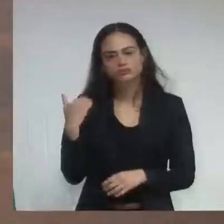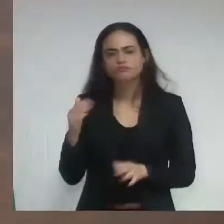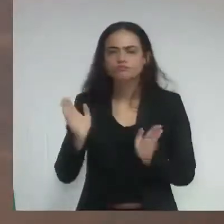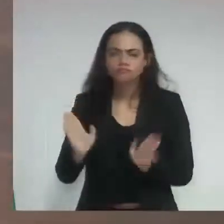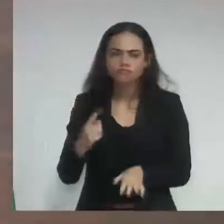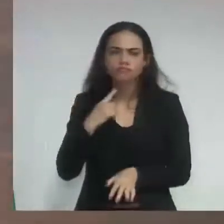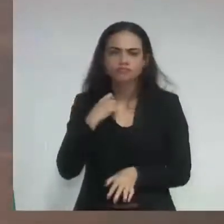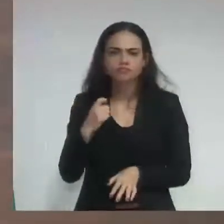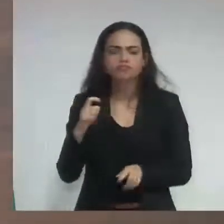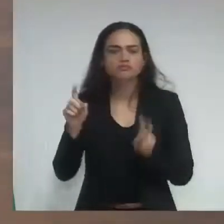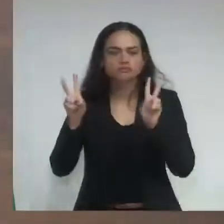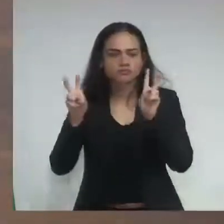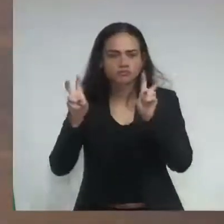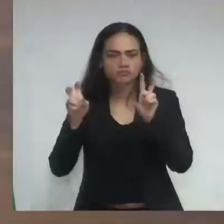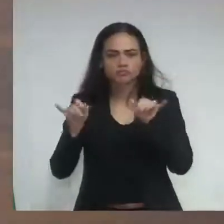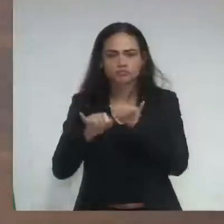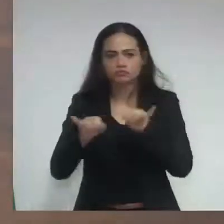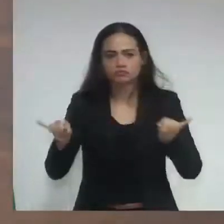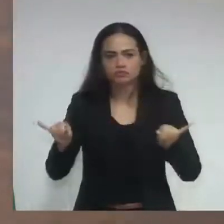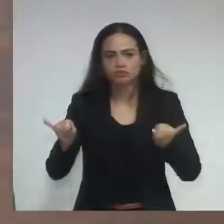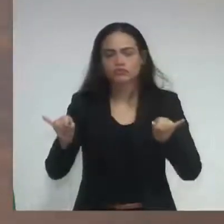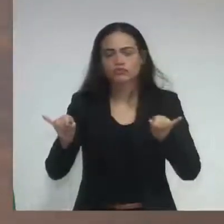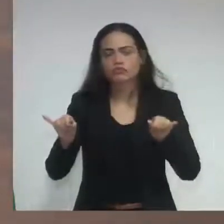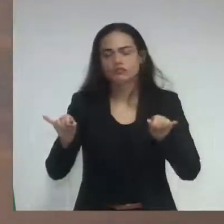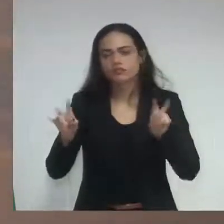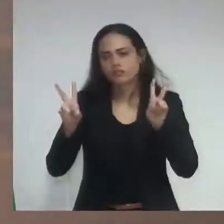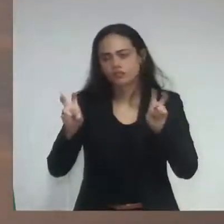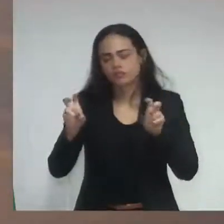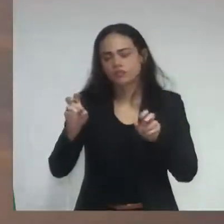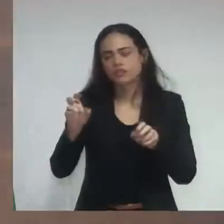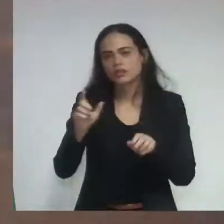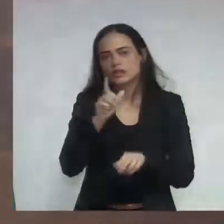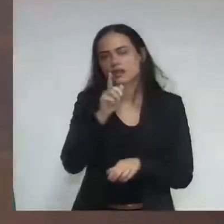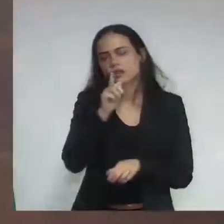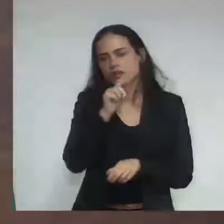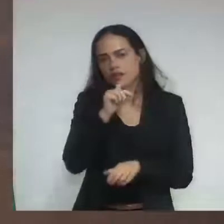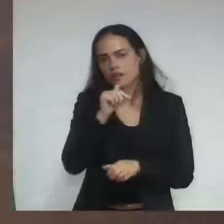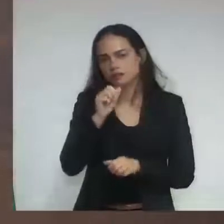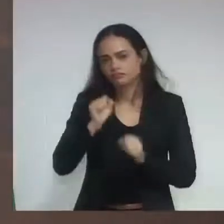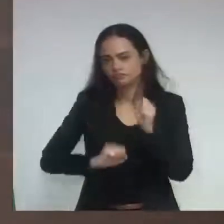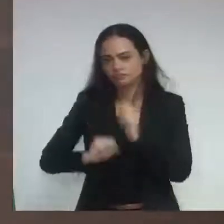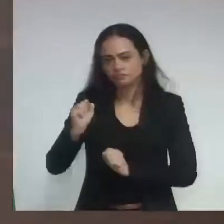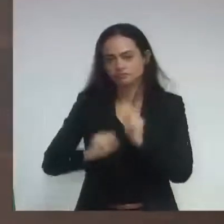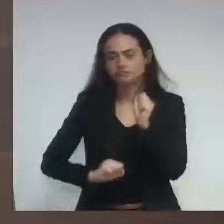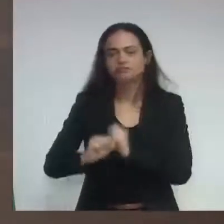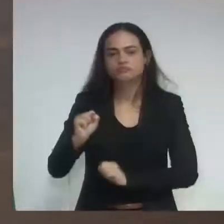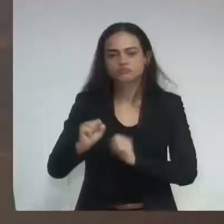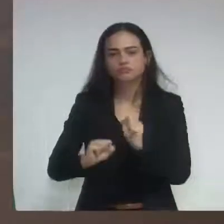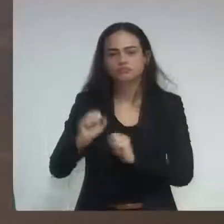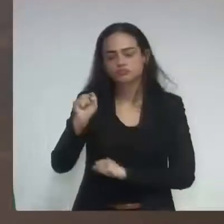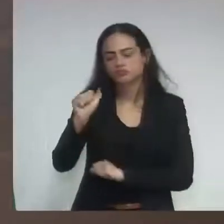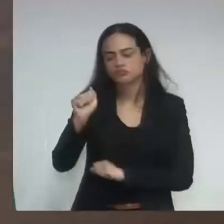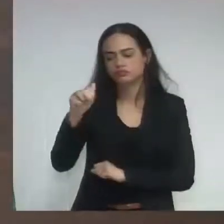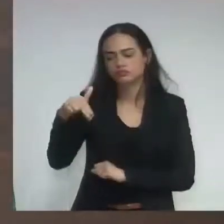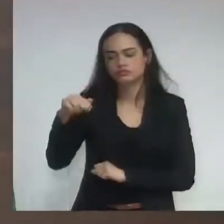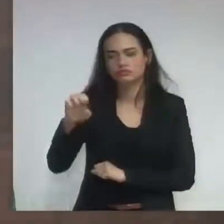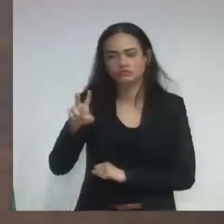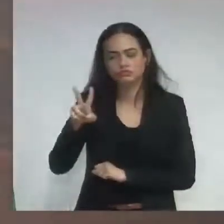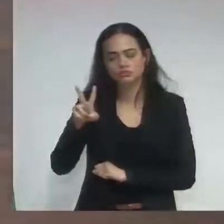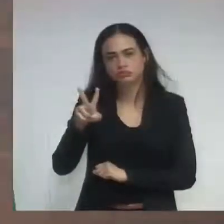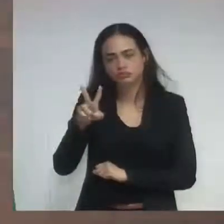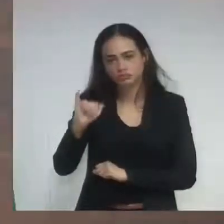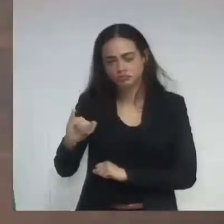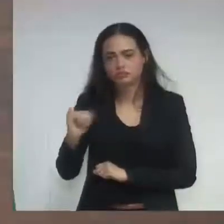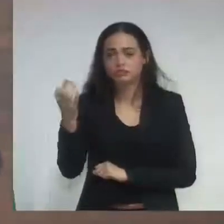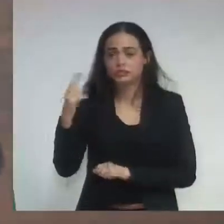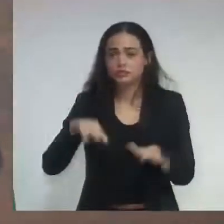tema relativo à Sanebave, mas não posso deixar passar, porque eu ia falar semana passada e acabou que eram muitos temas. Mas a